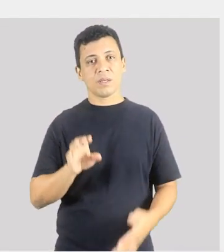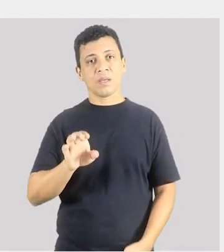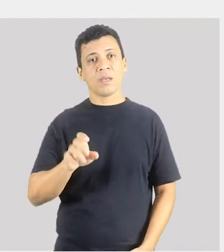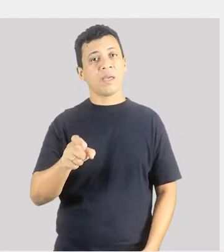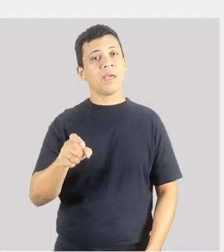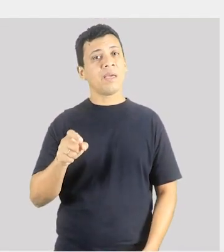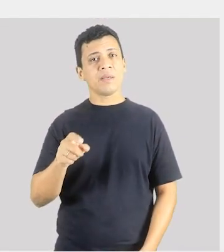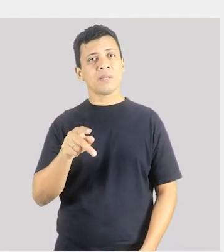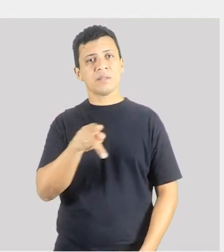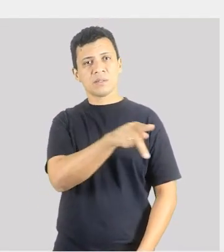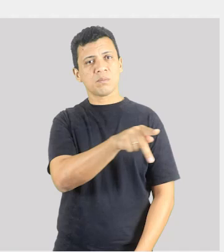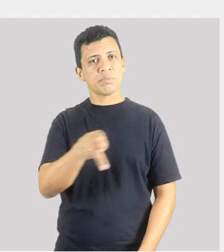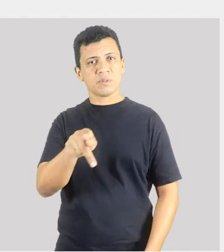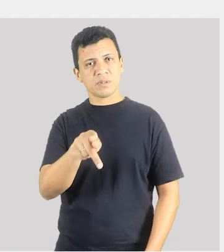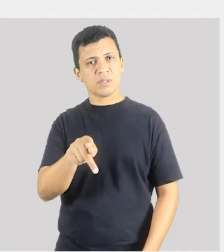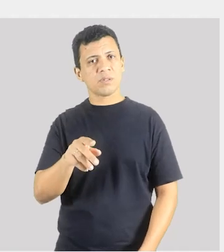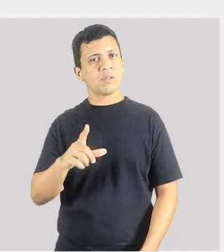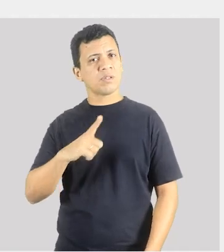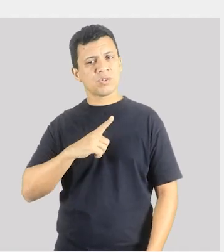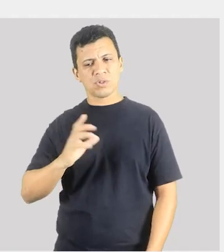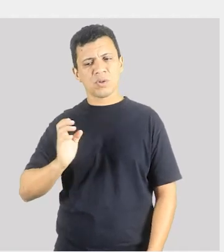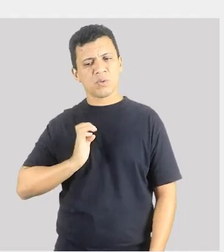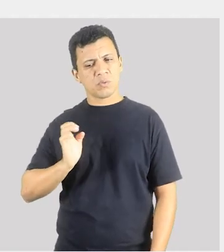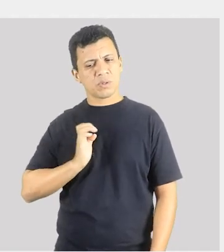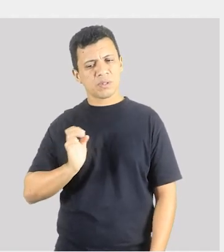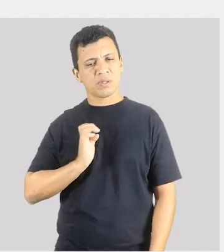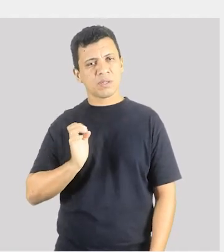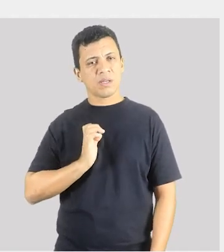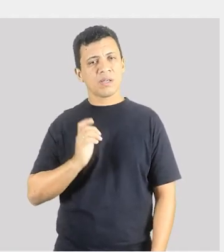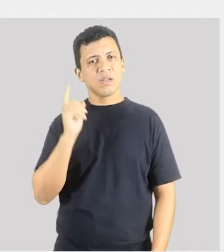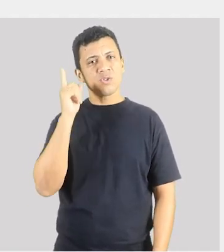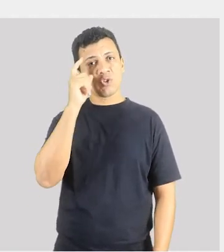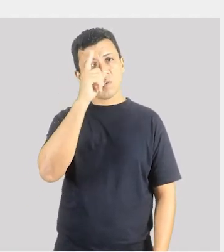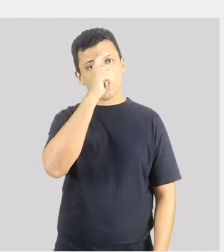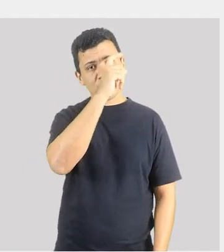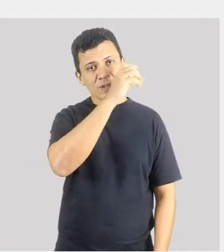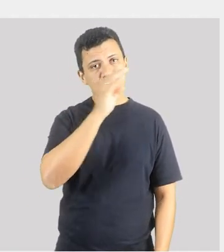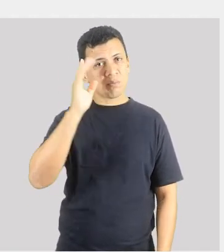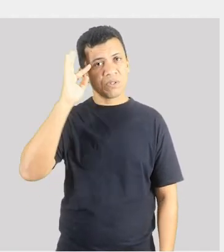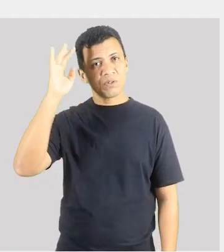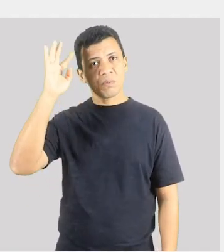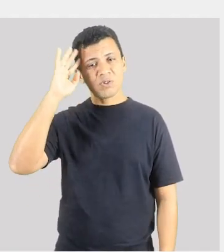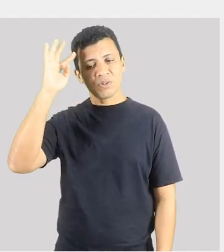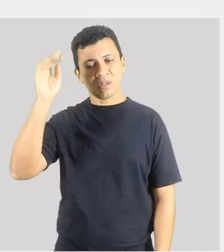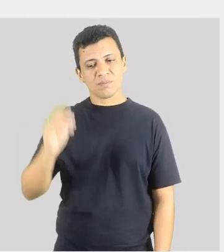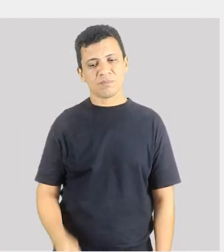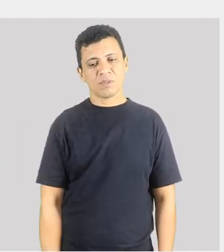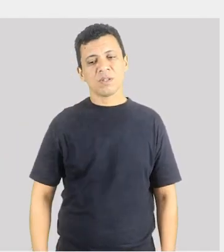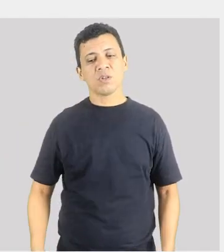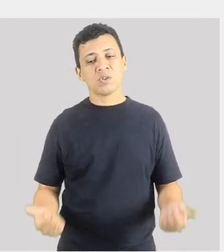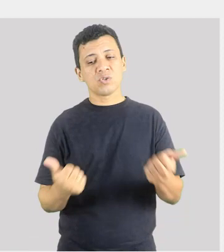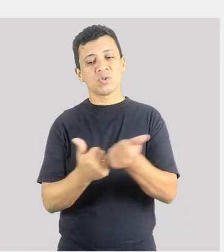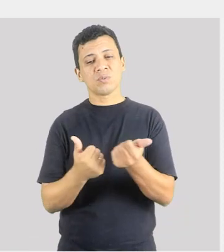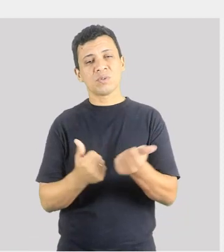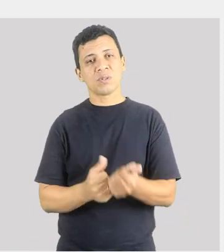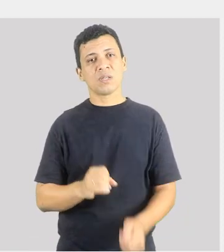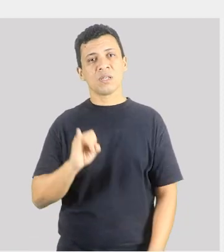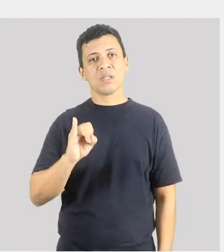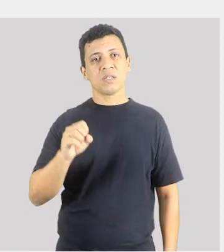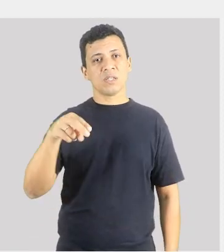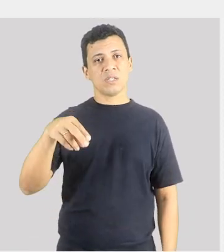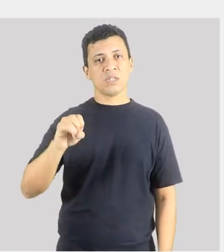empresa tinha uma riqueza dificilmente imaginada ele substitui dificilmente imaginada por